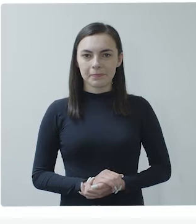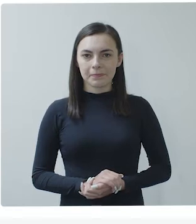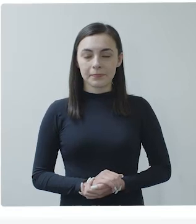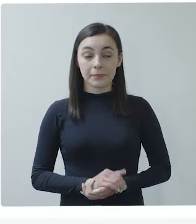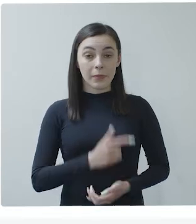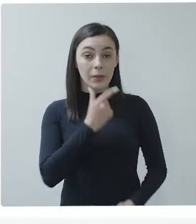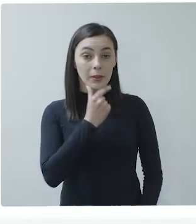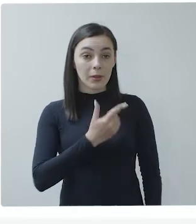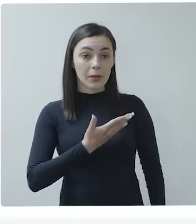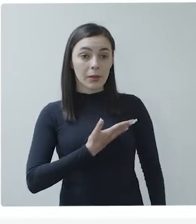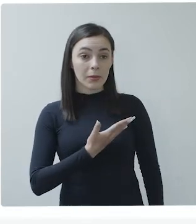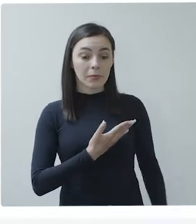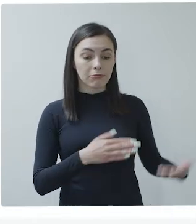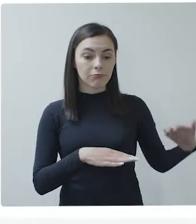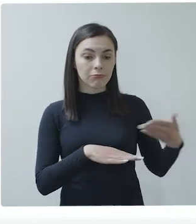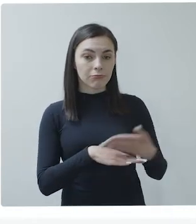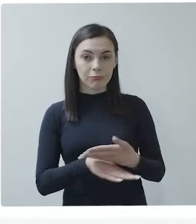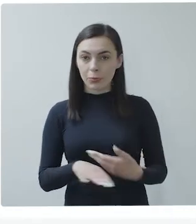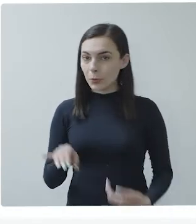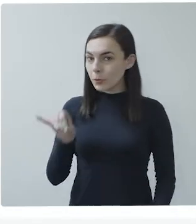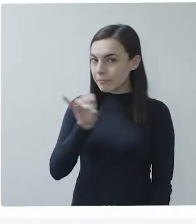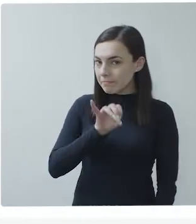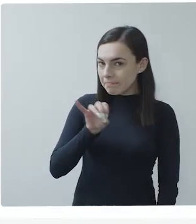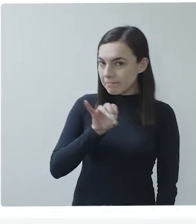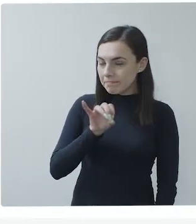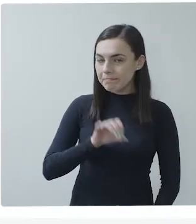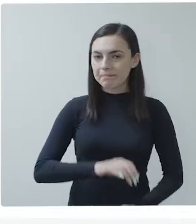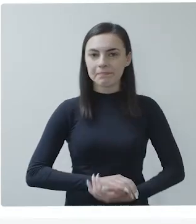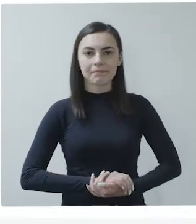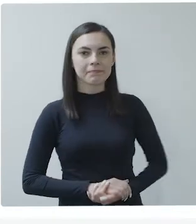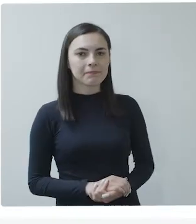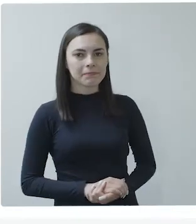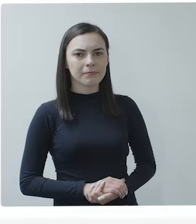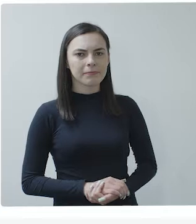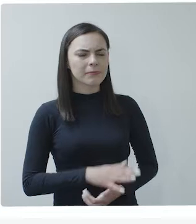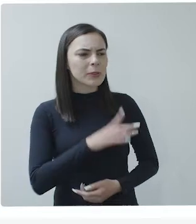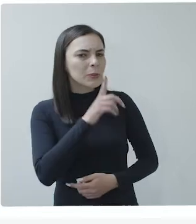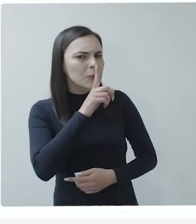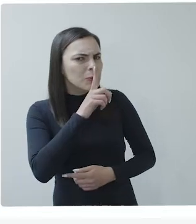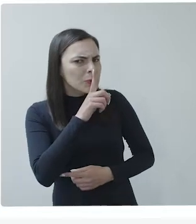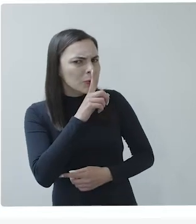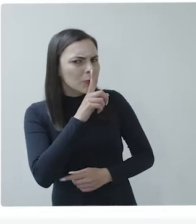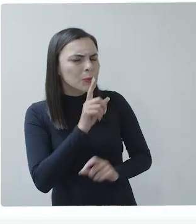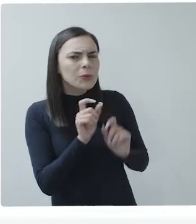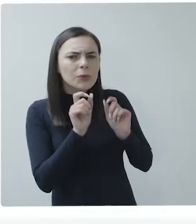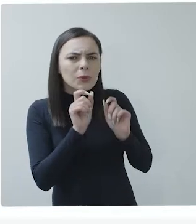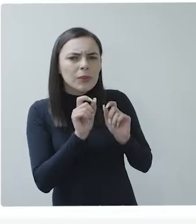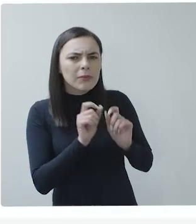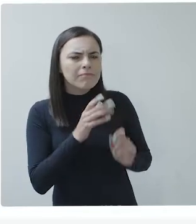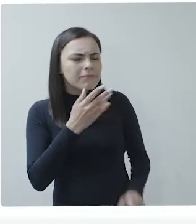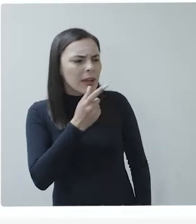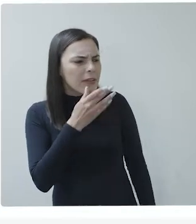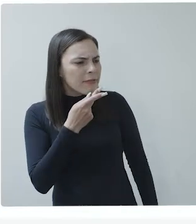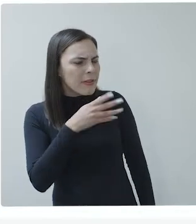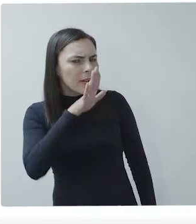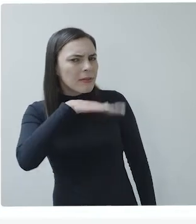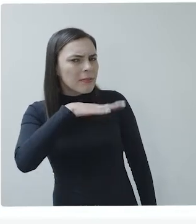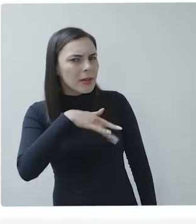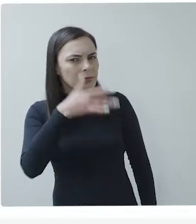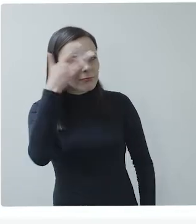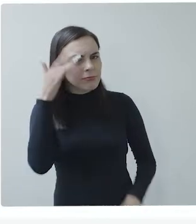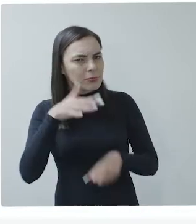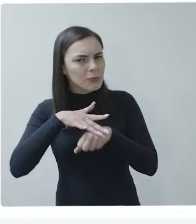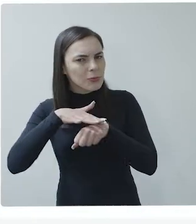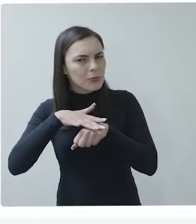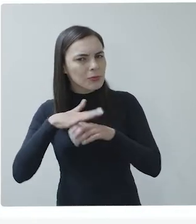O amigo chega na casa dela e diz: Oi? Ela fala: Fala baixo, tem doente